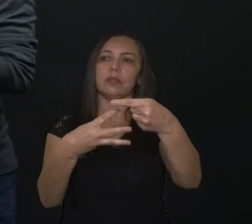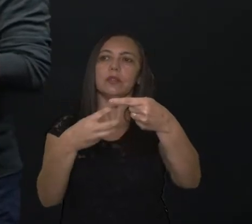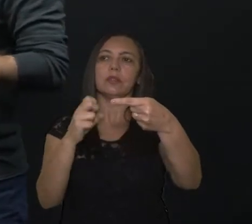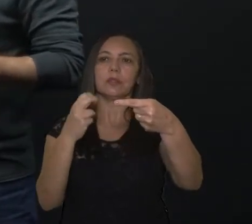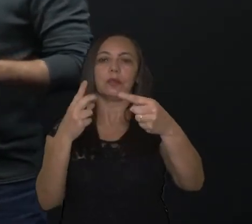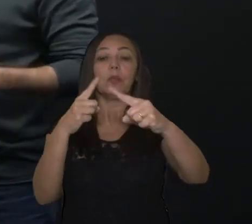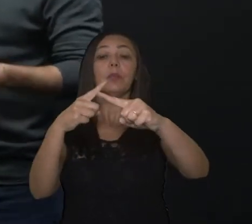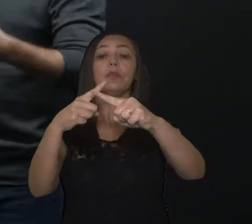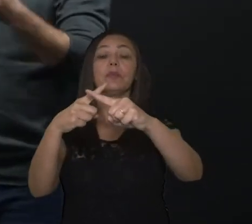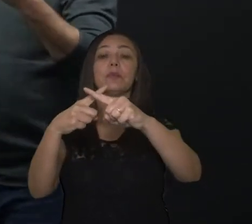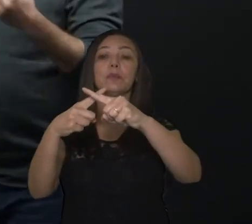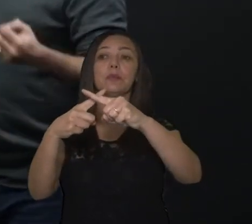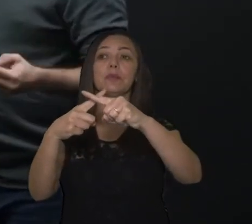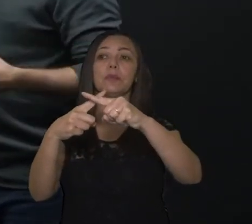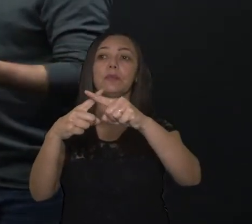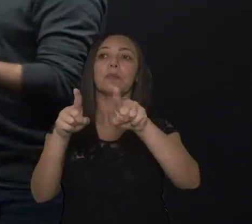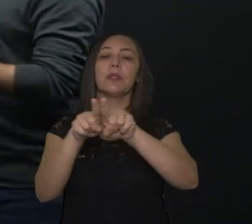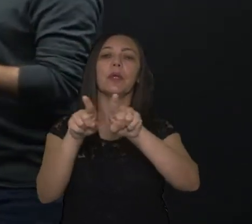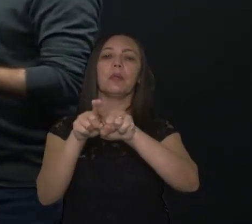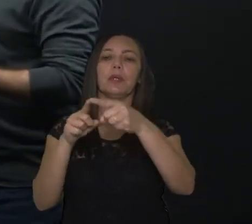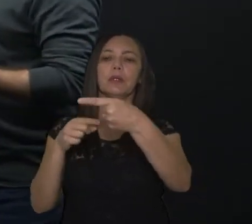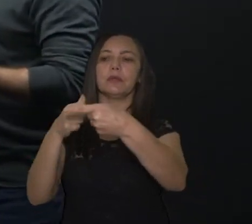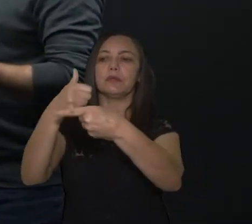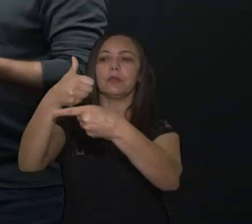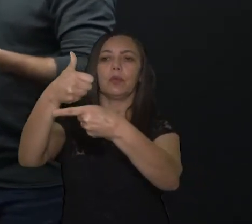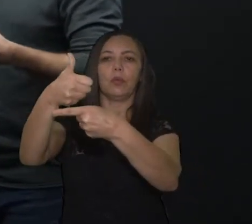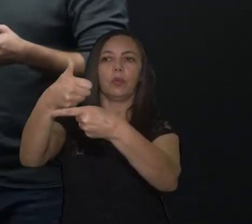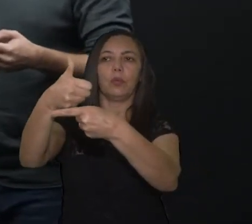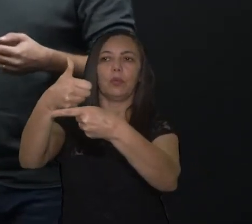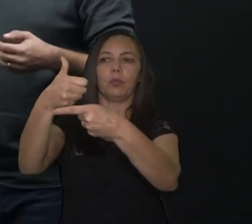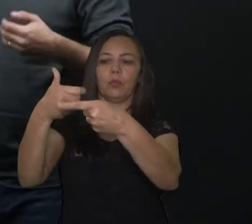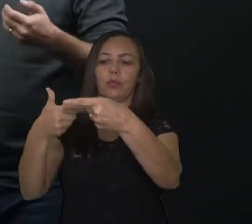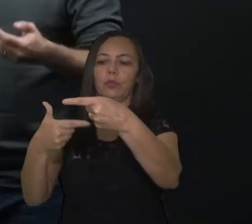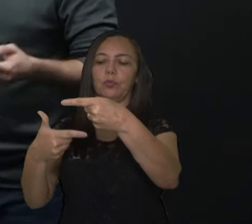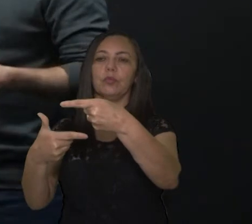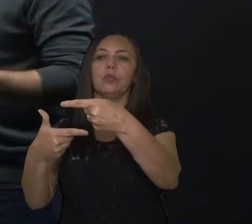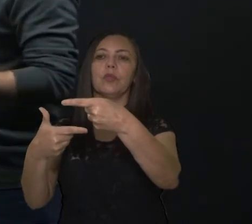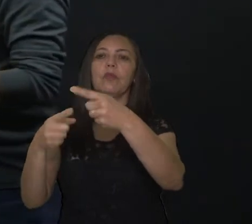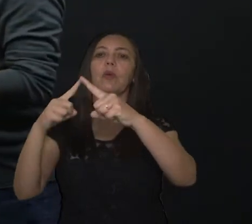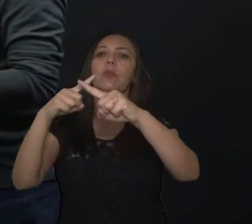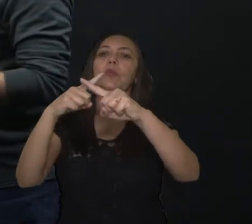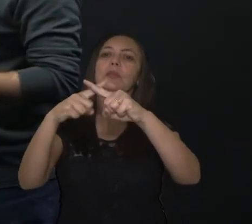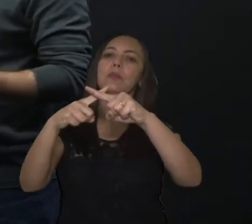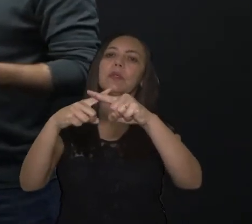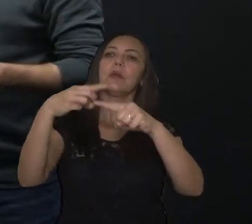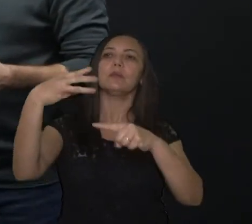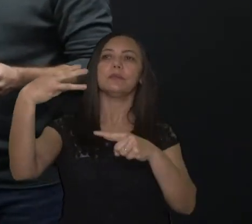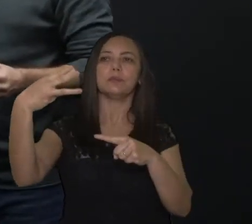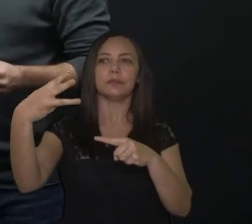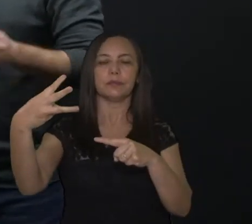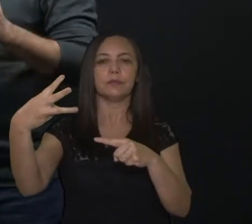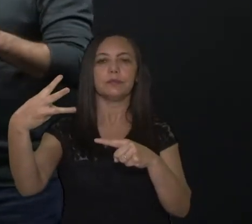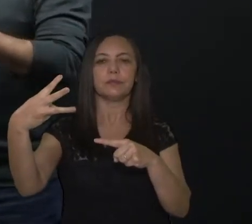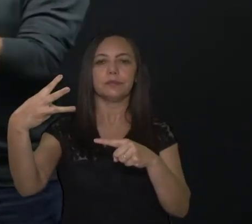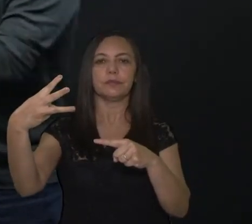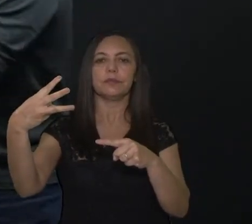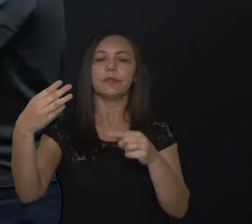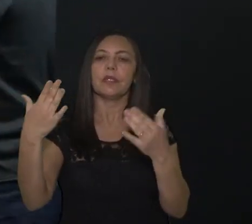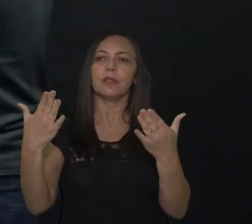e multiplicá-la por 2, assim como eu vou pegar esta segunda fração toda e multiplicá-la por